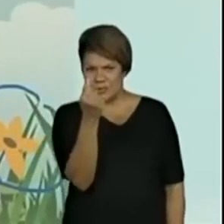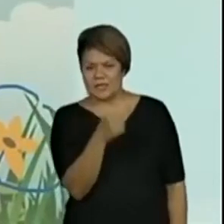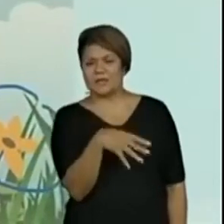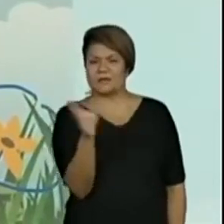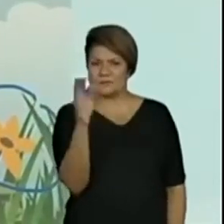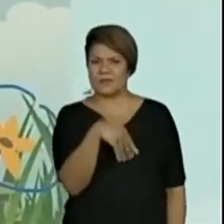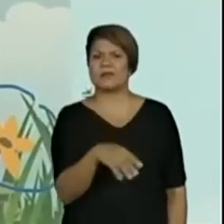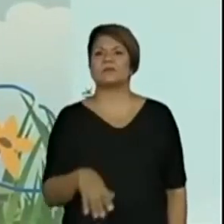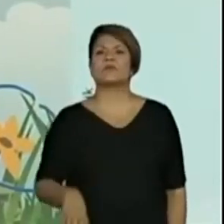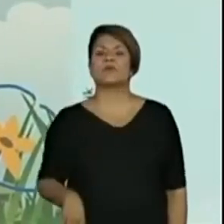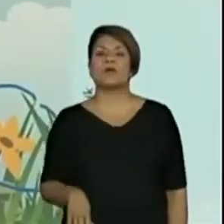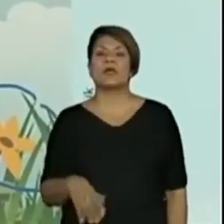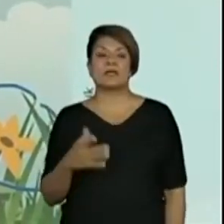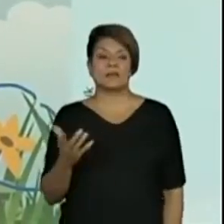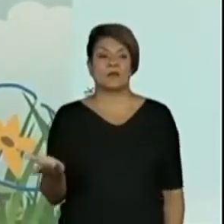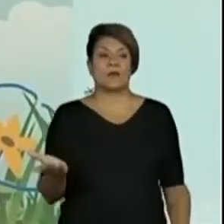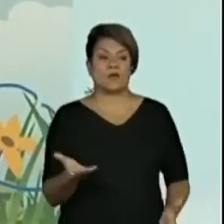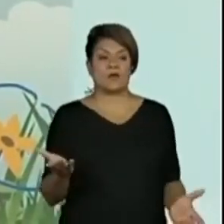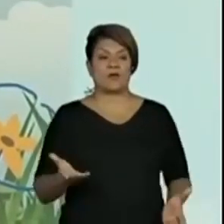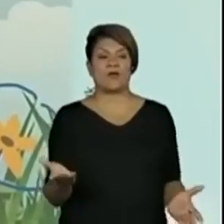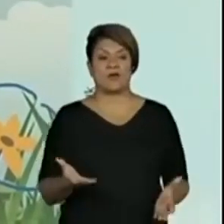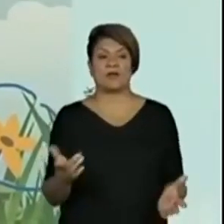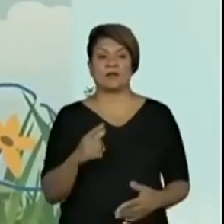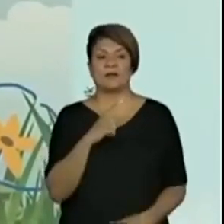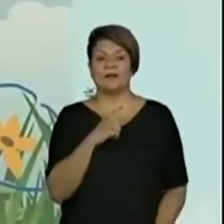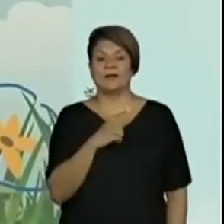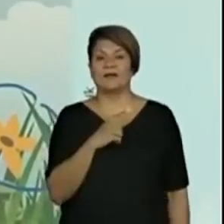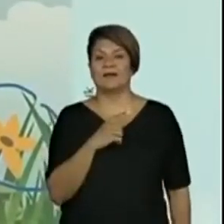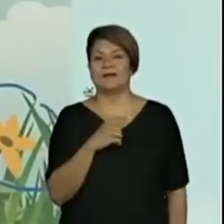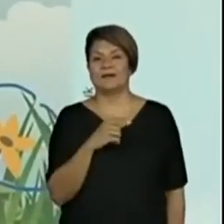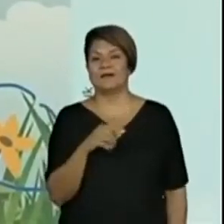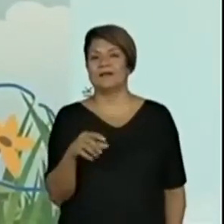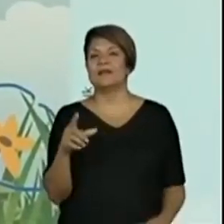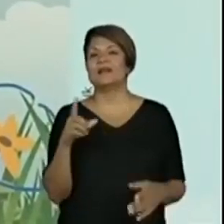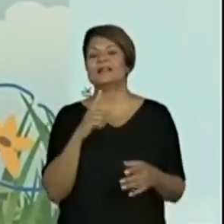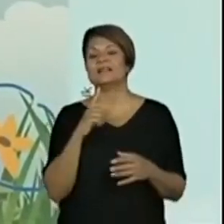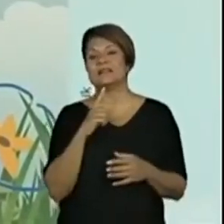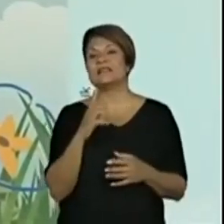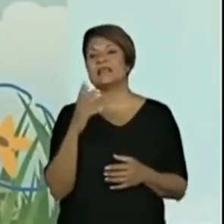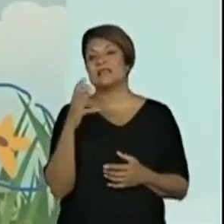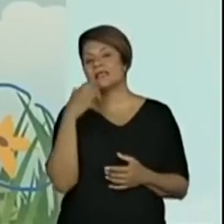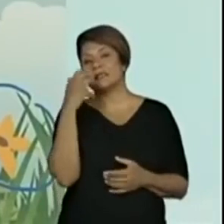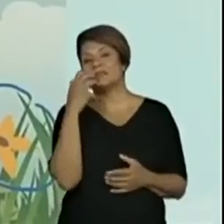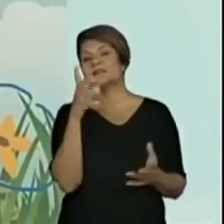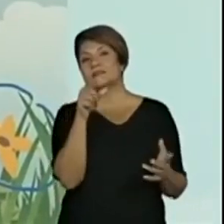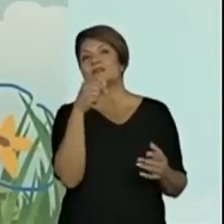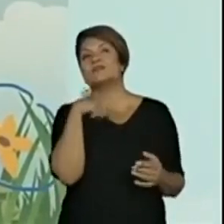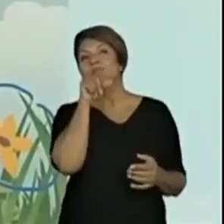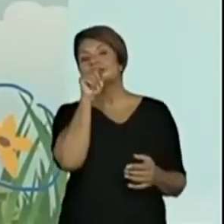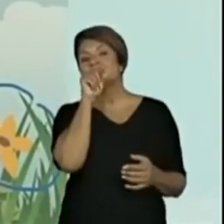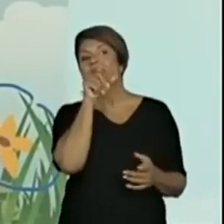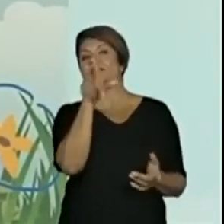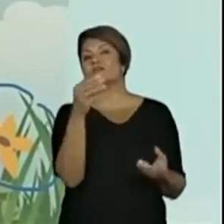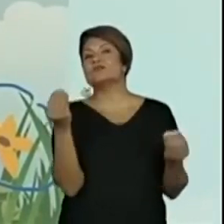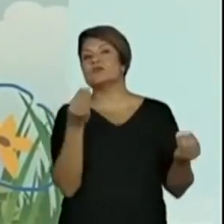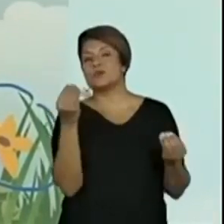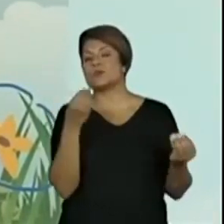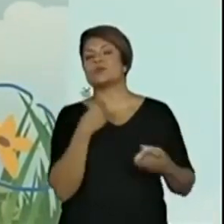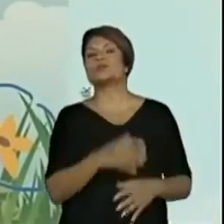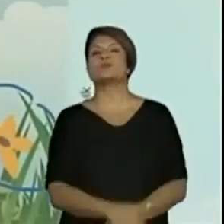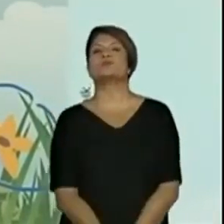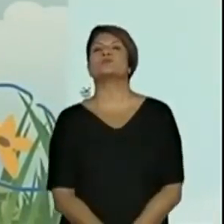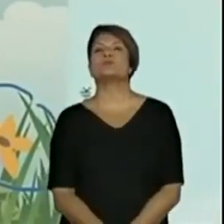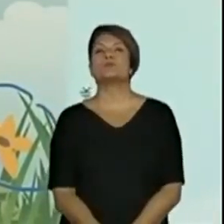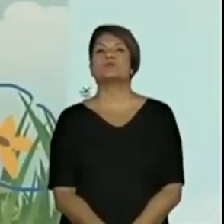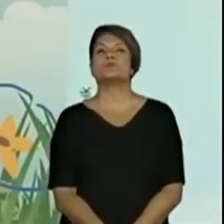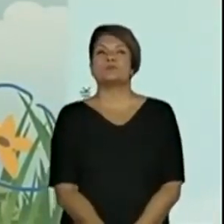vai contar só os passarinhos, né, os pássaros, usando aquela estratégia já apresentada para a professora Kelly. Nós vamos circular para não esquecer de nenhum,